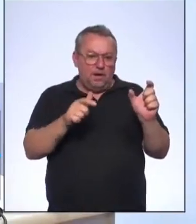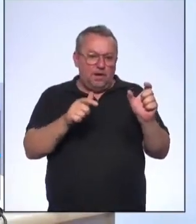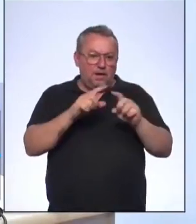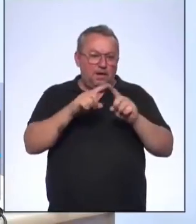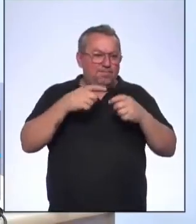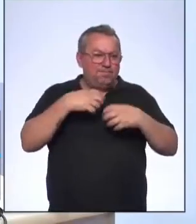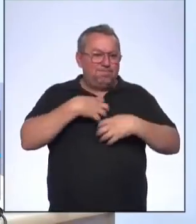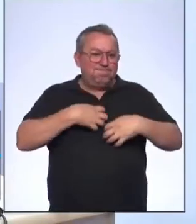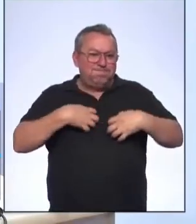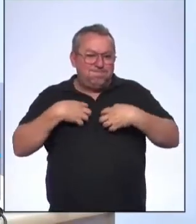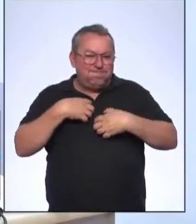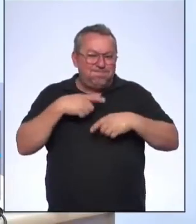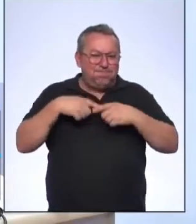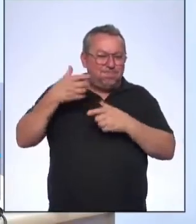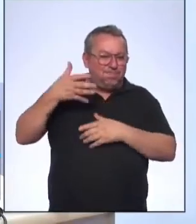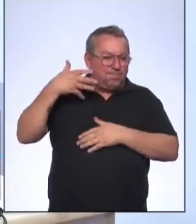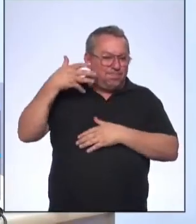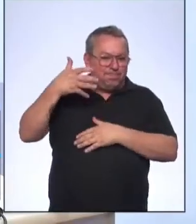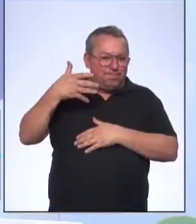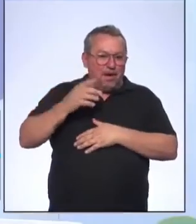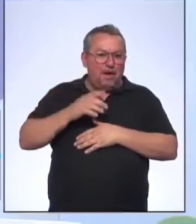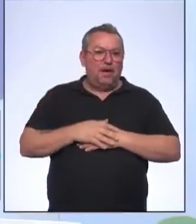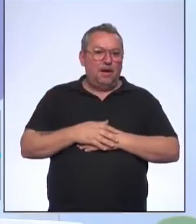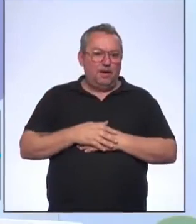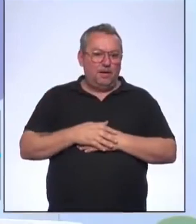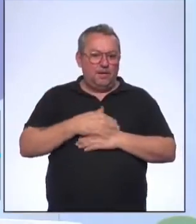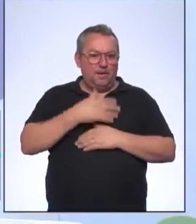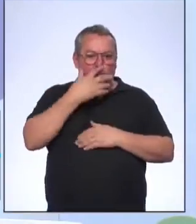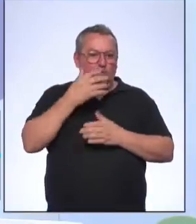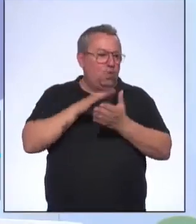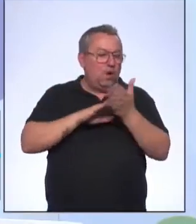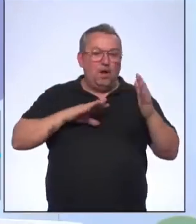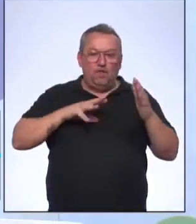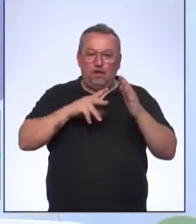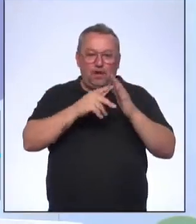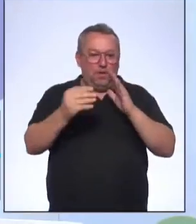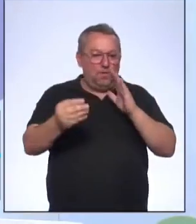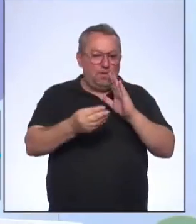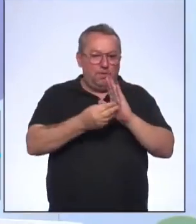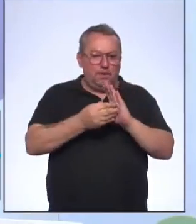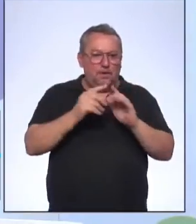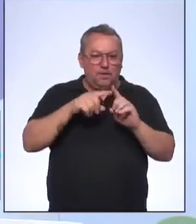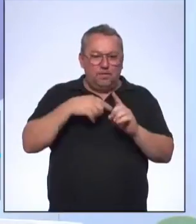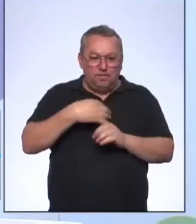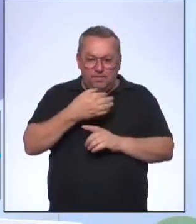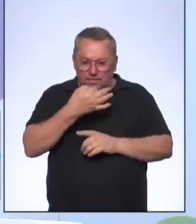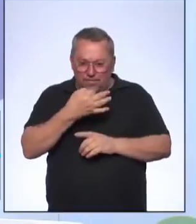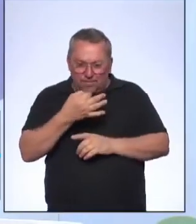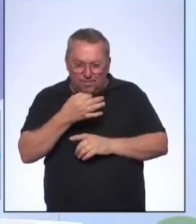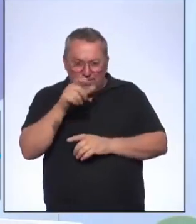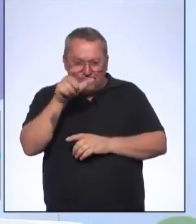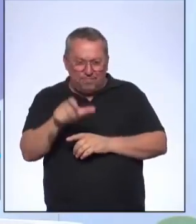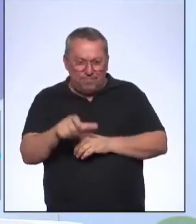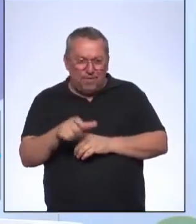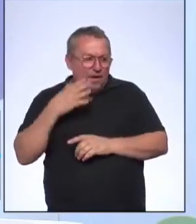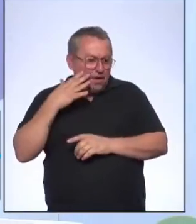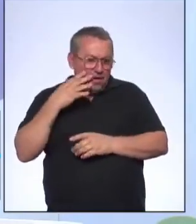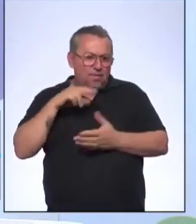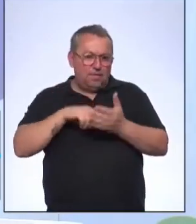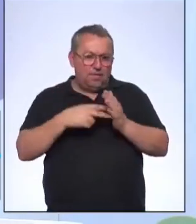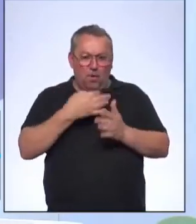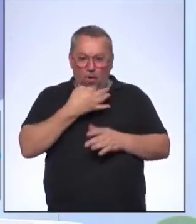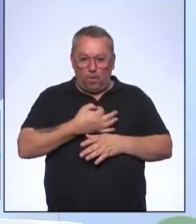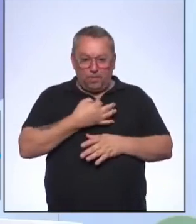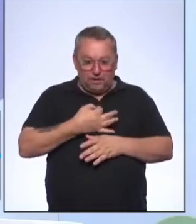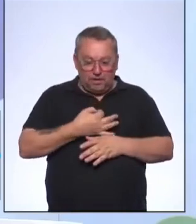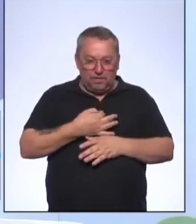citações, aqueles diálogos Que das não é pessoas. geral, né? Não é de forma Isso. geral colocada a reportagem. Será que tem uma opinião de alguém ali? Vocês sabem o que é opinião? A gente